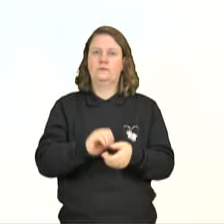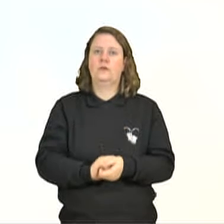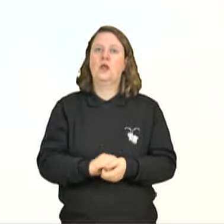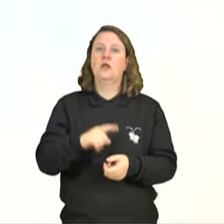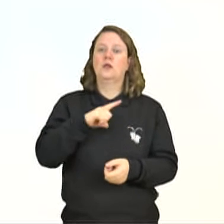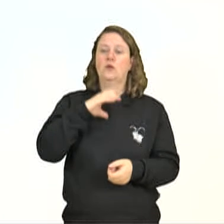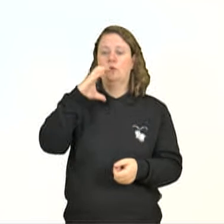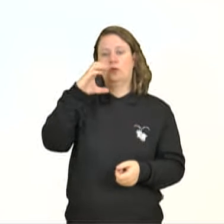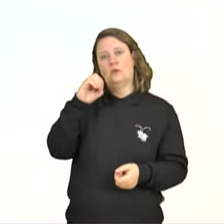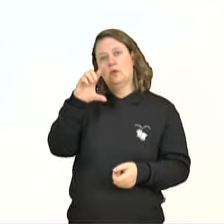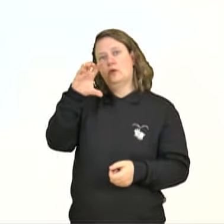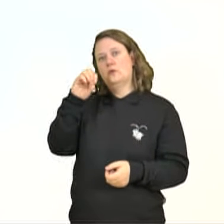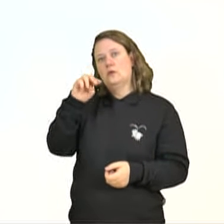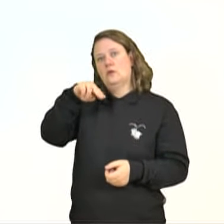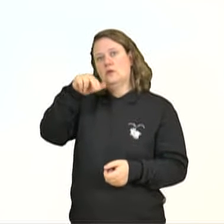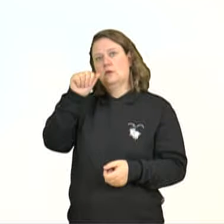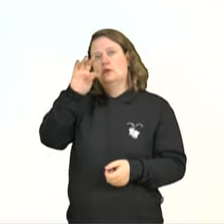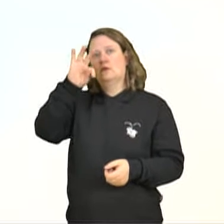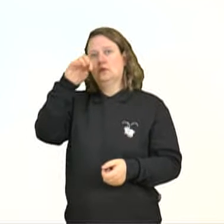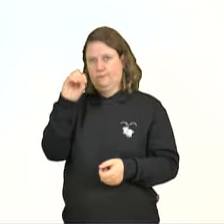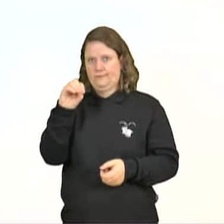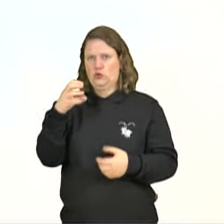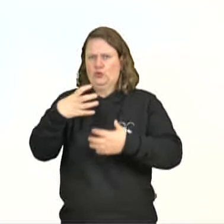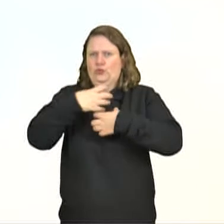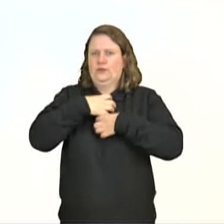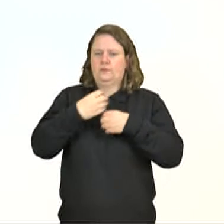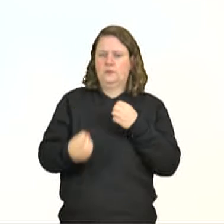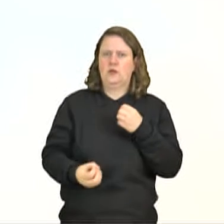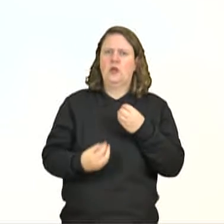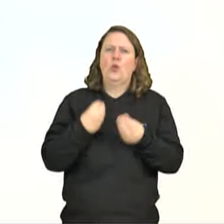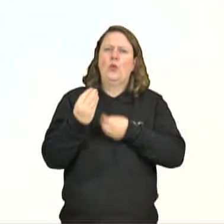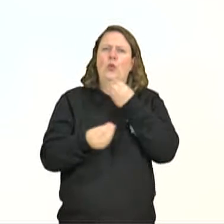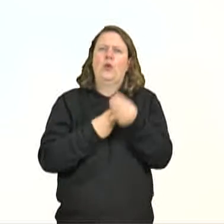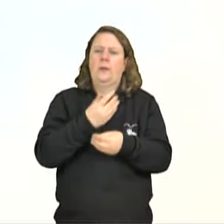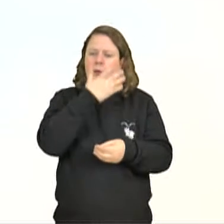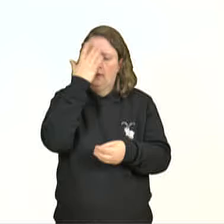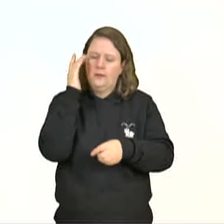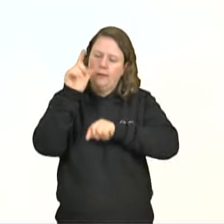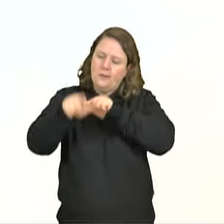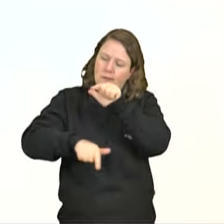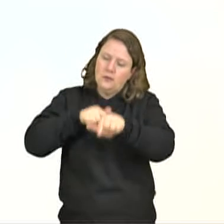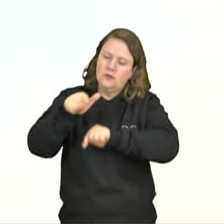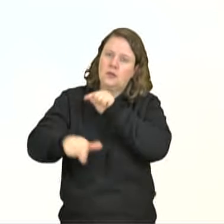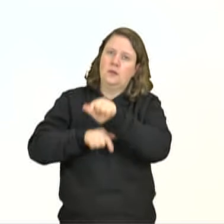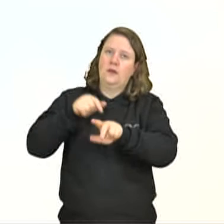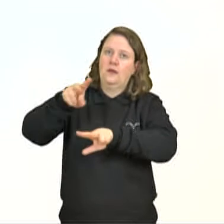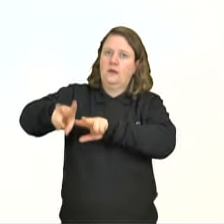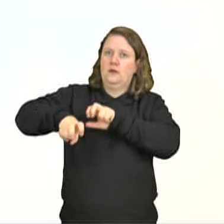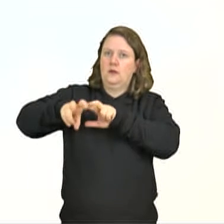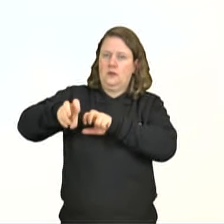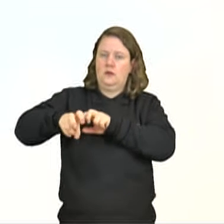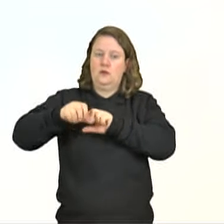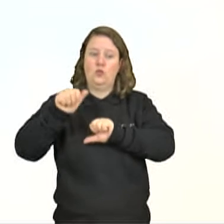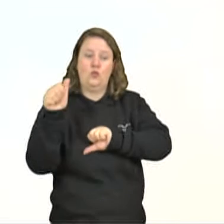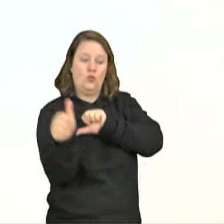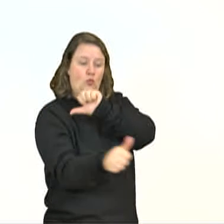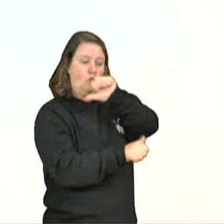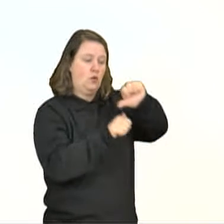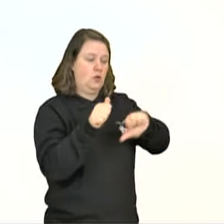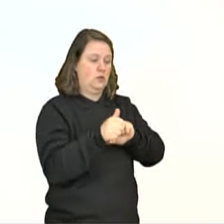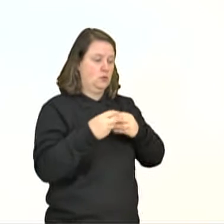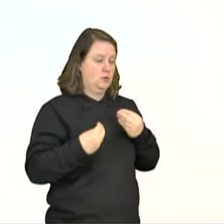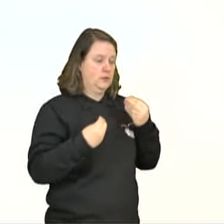colonato, forma de trabalho em que o trabalhador usa uma parcela da terra, em troca, ele entrega ao